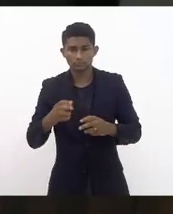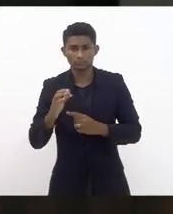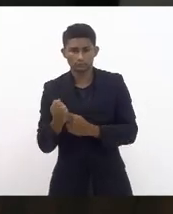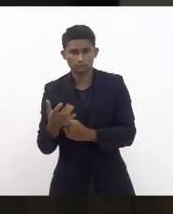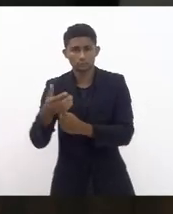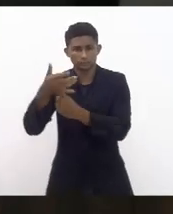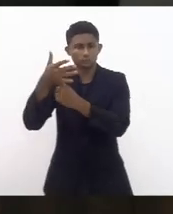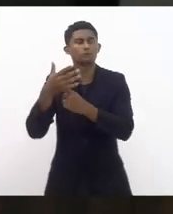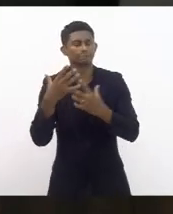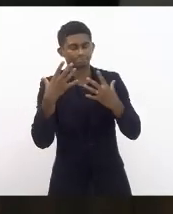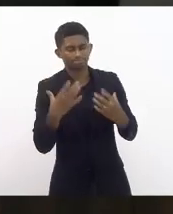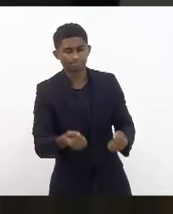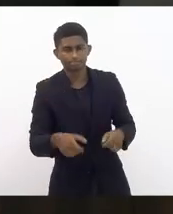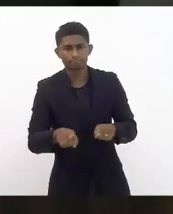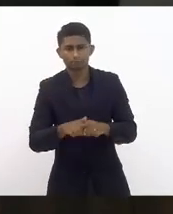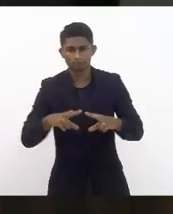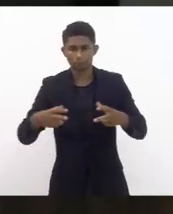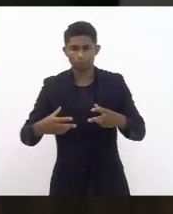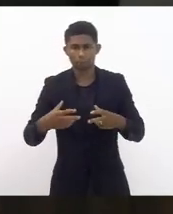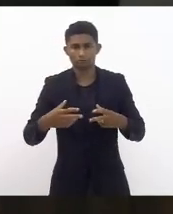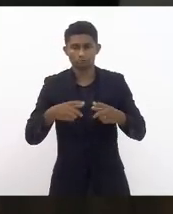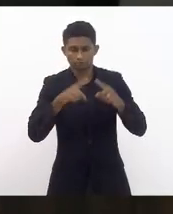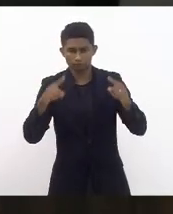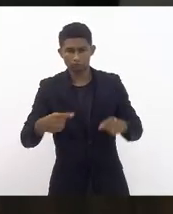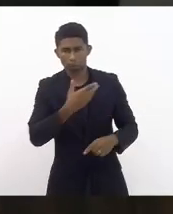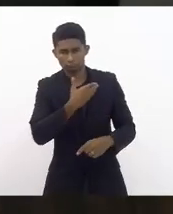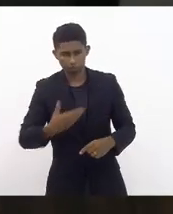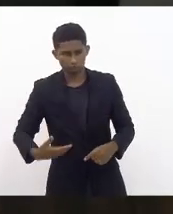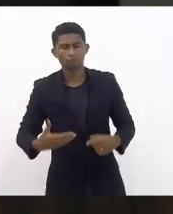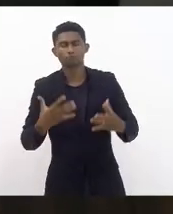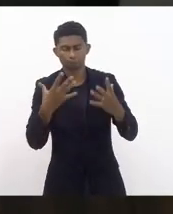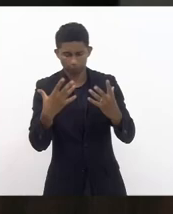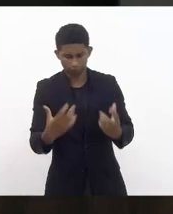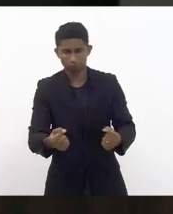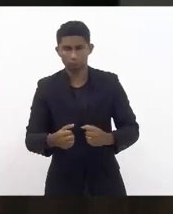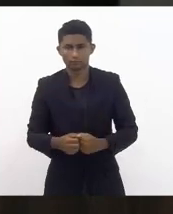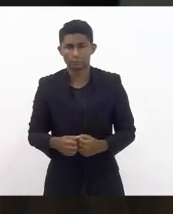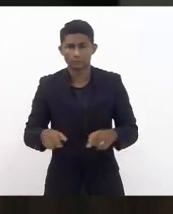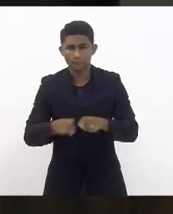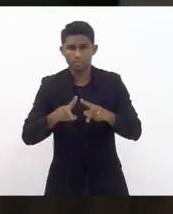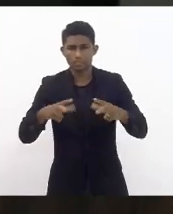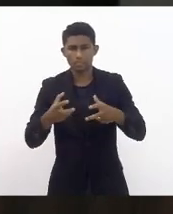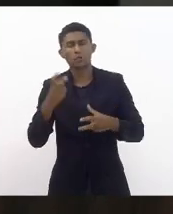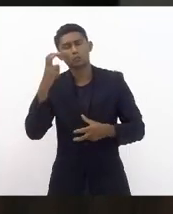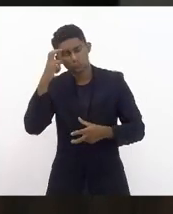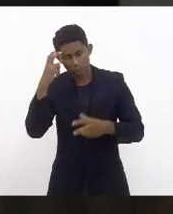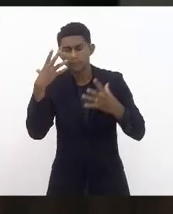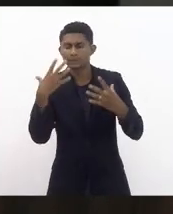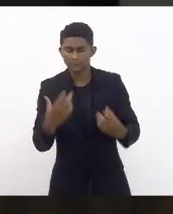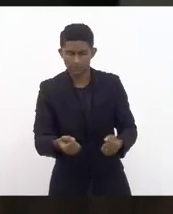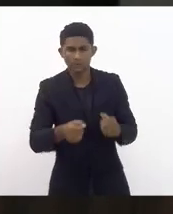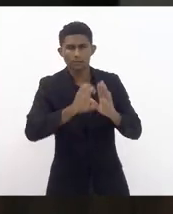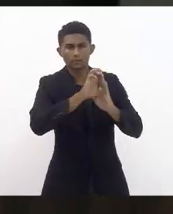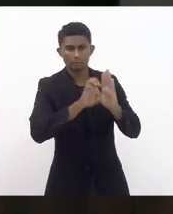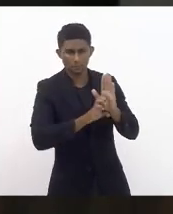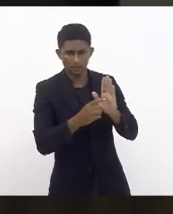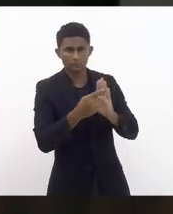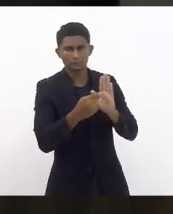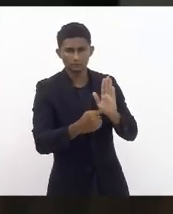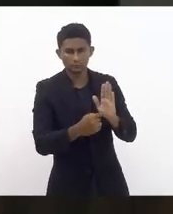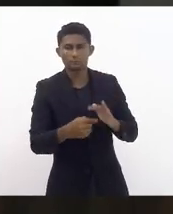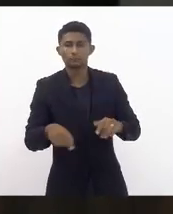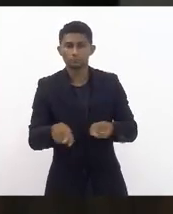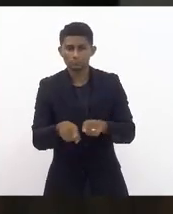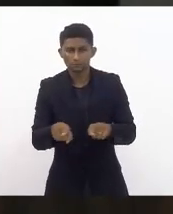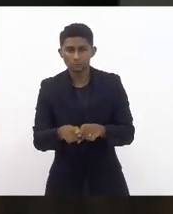Servidores Públicos, favorável com as emendas da Comissão de Educação. de Cultura, favorável com as emendas da Comissão de Educação.